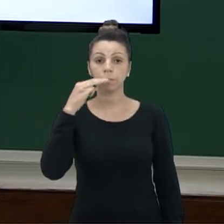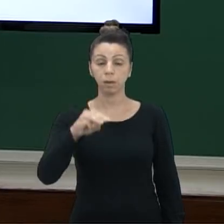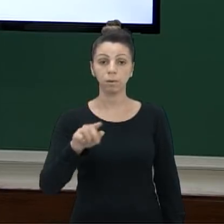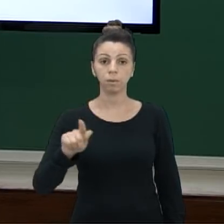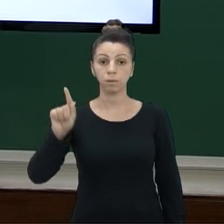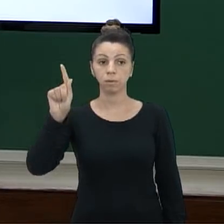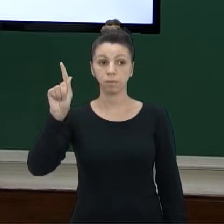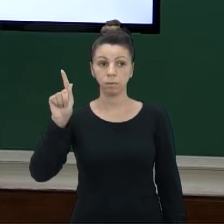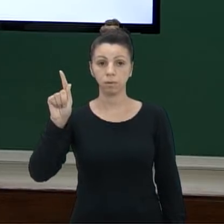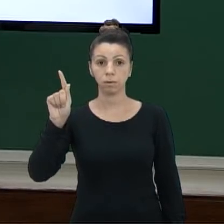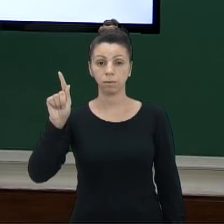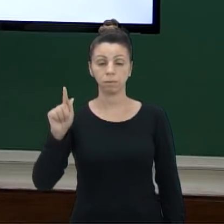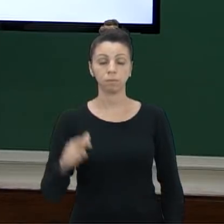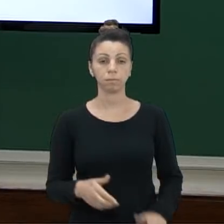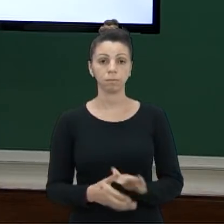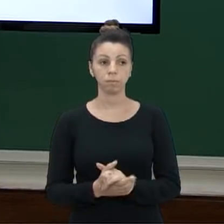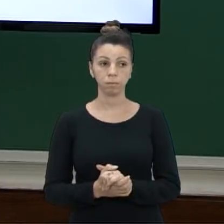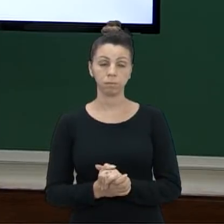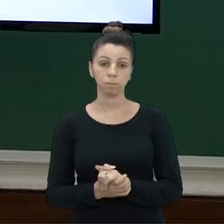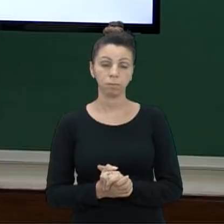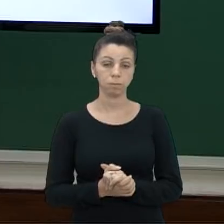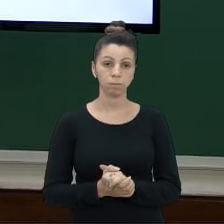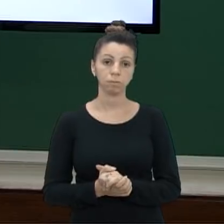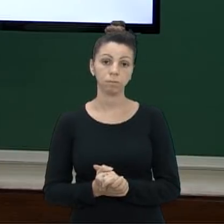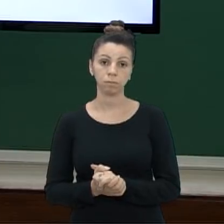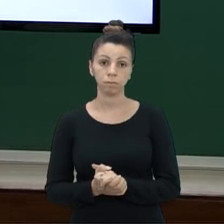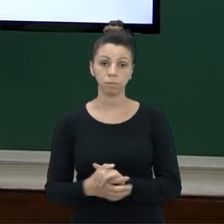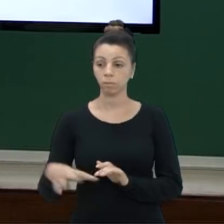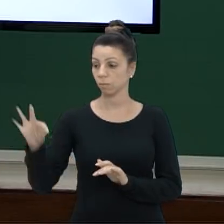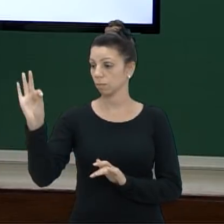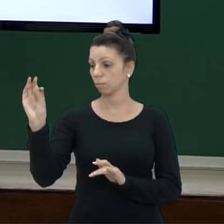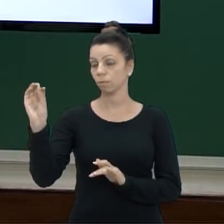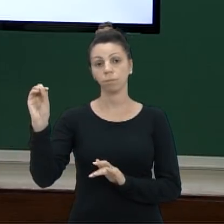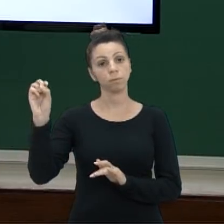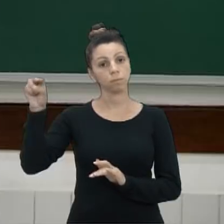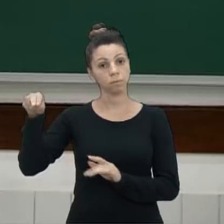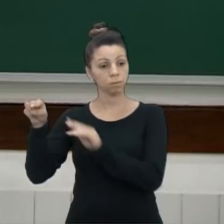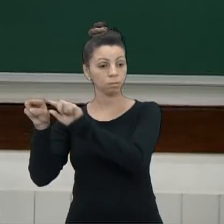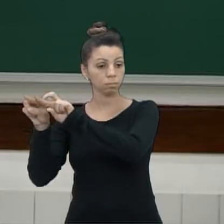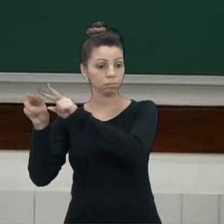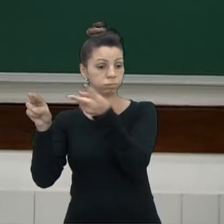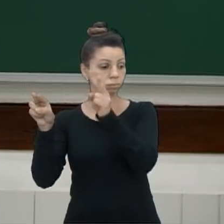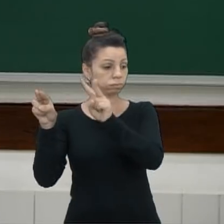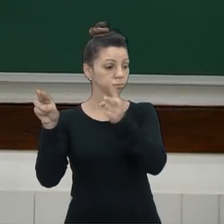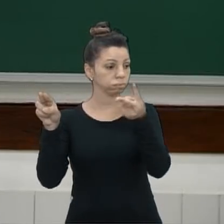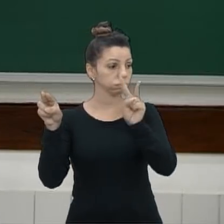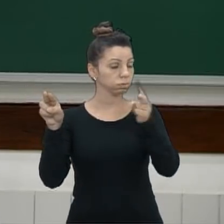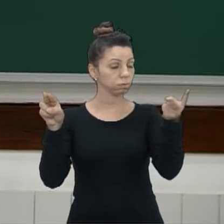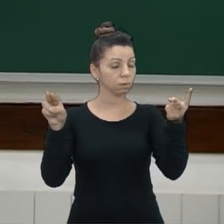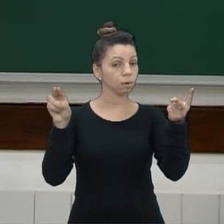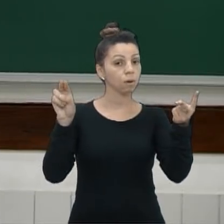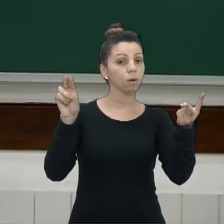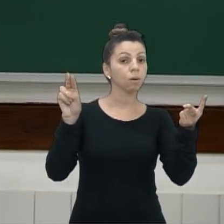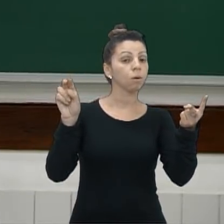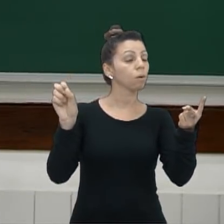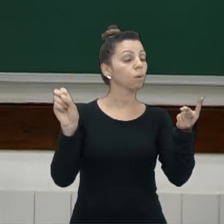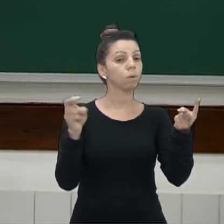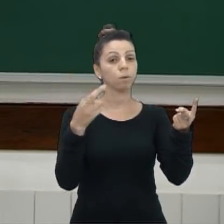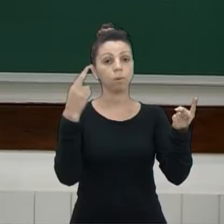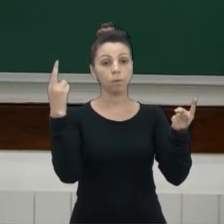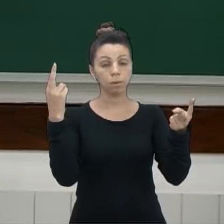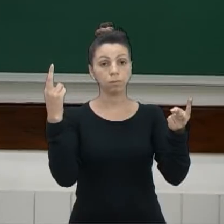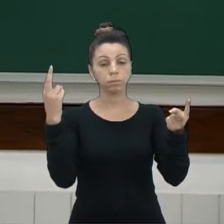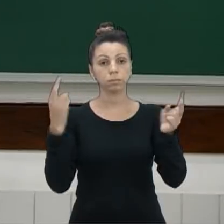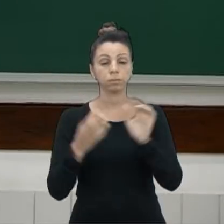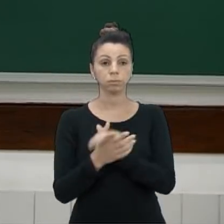vocês vão transformar direto da casa de tonelada para grama ou se vocês vão parar no meio do caminho. Transformar